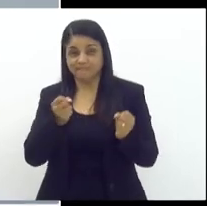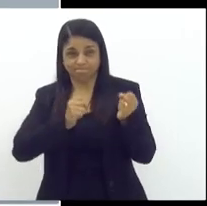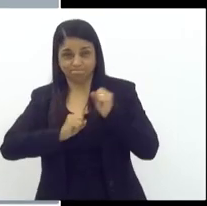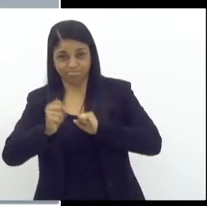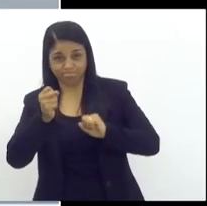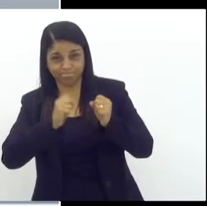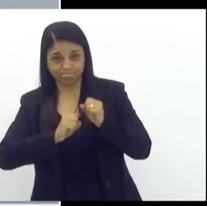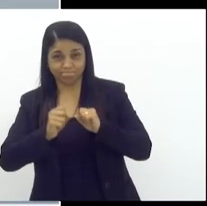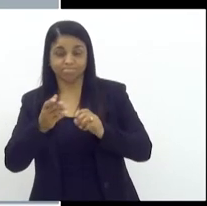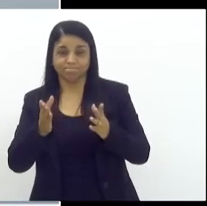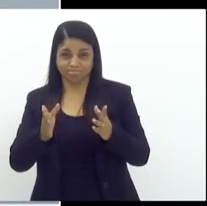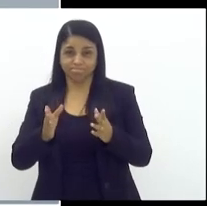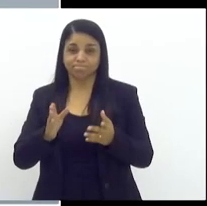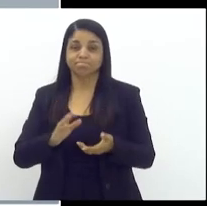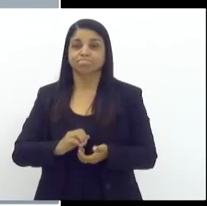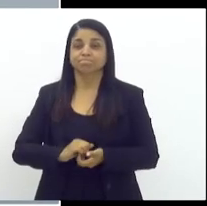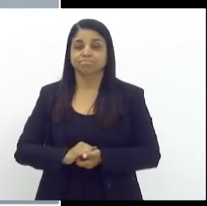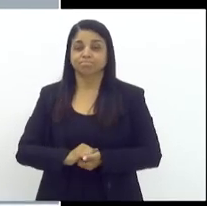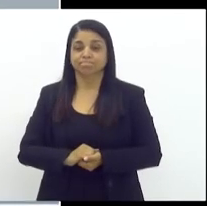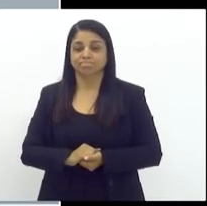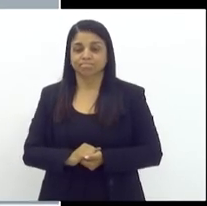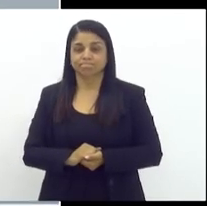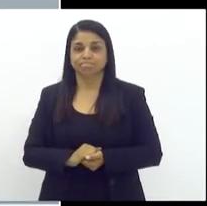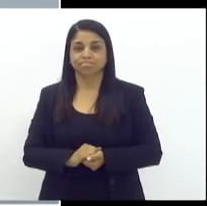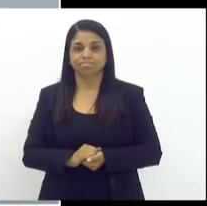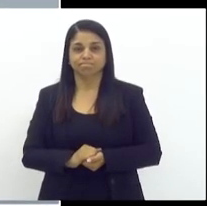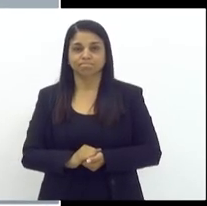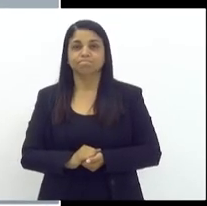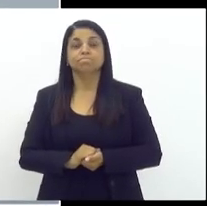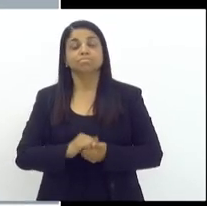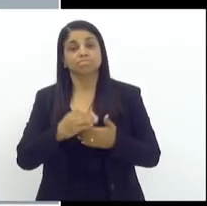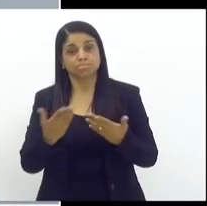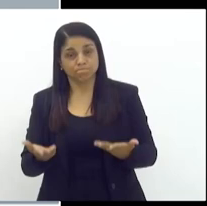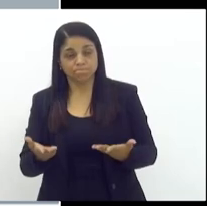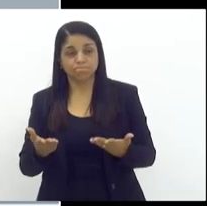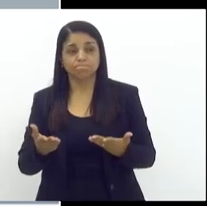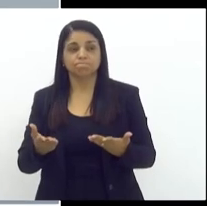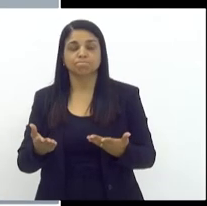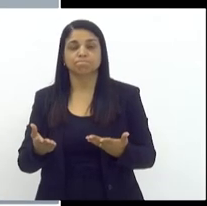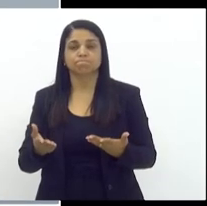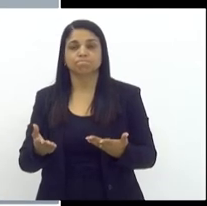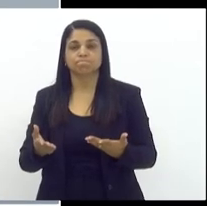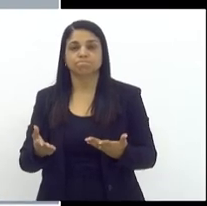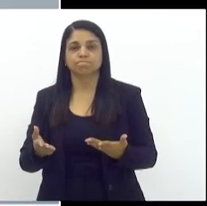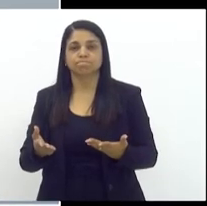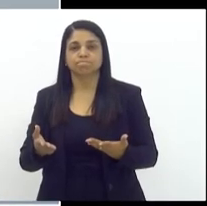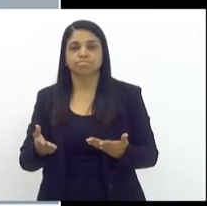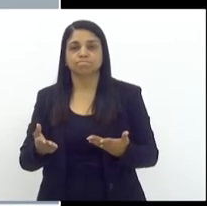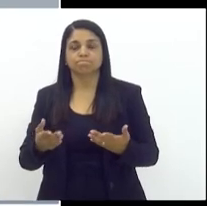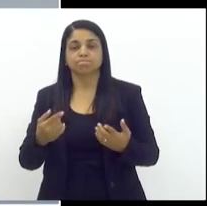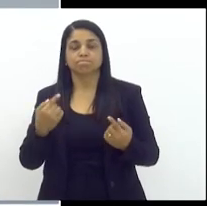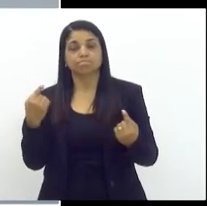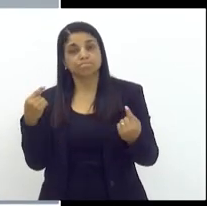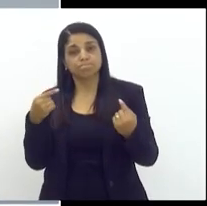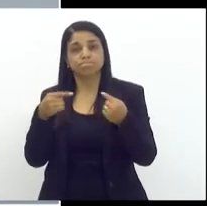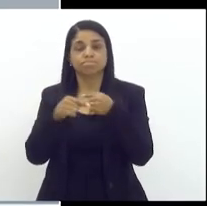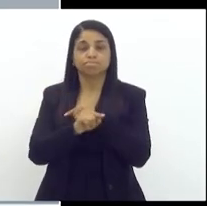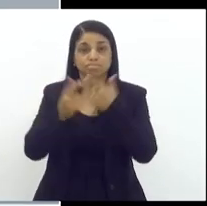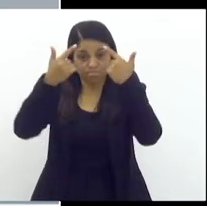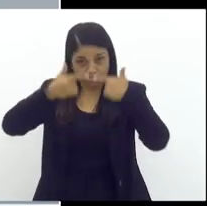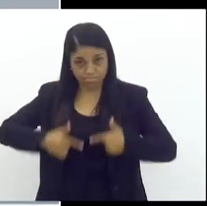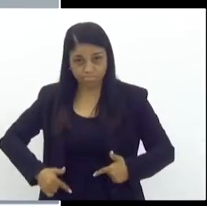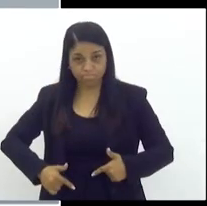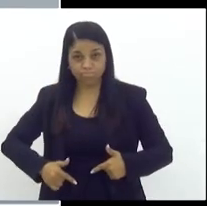chamam os três doses que conflito por exemplo que bate com a neutralidade